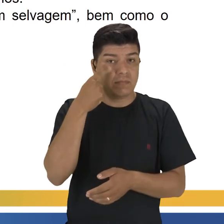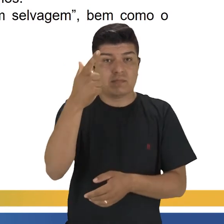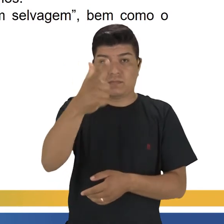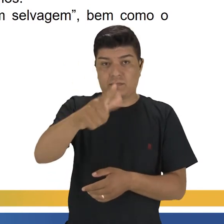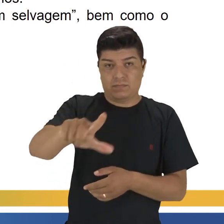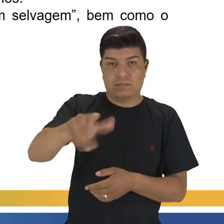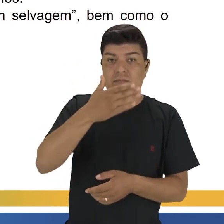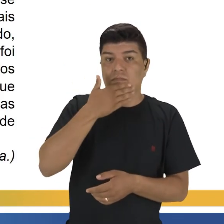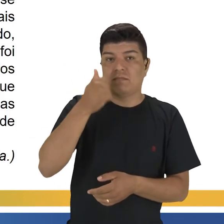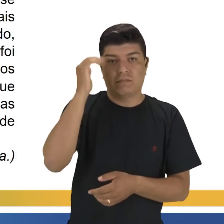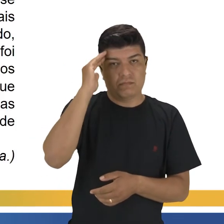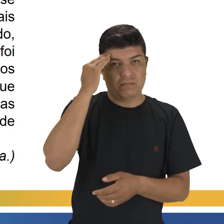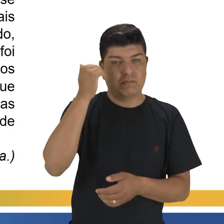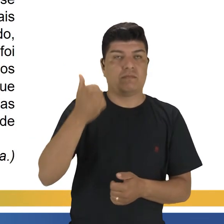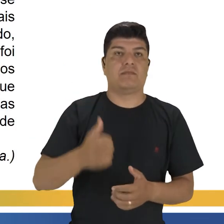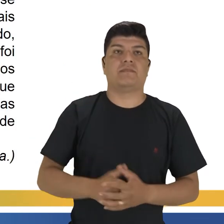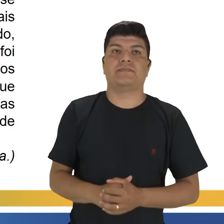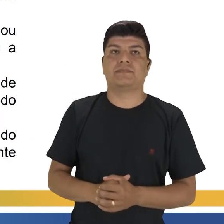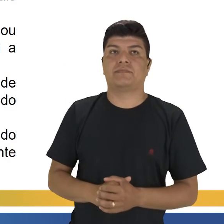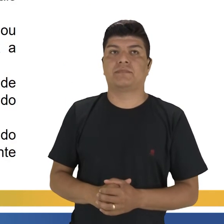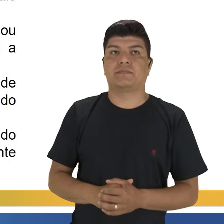para melhor ficar entendido.